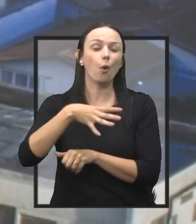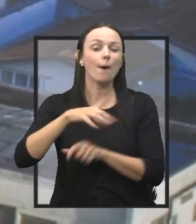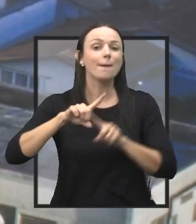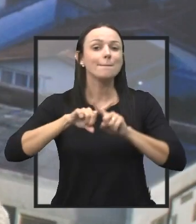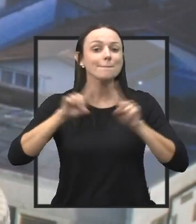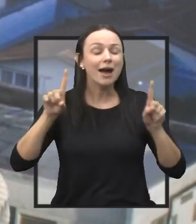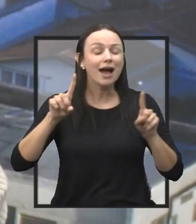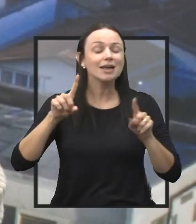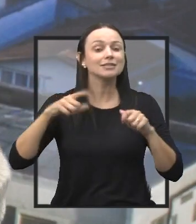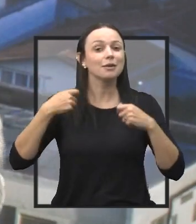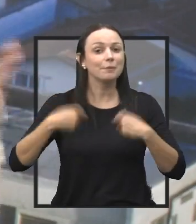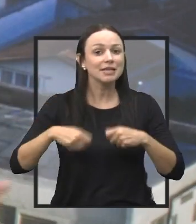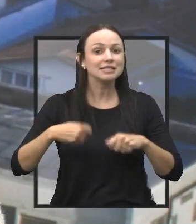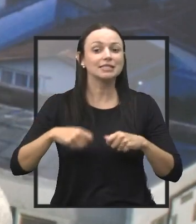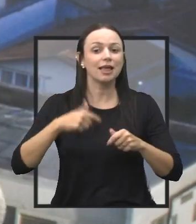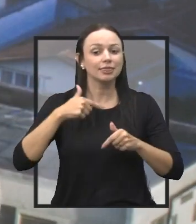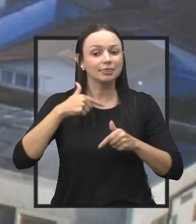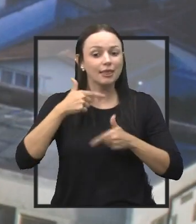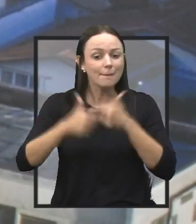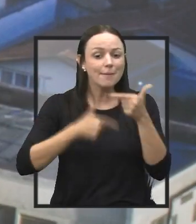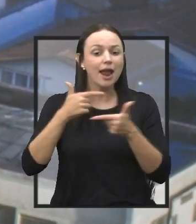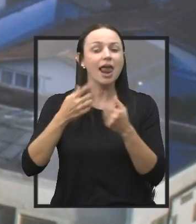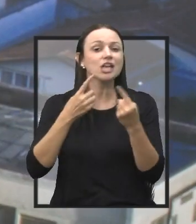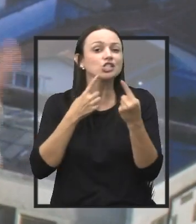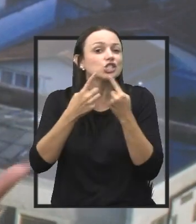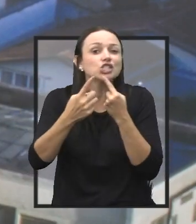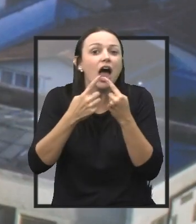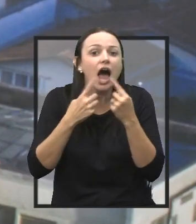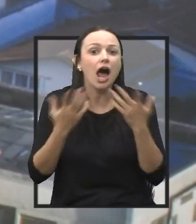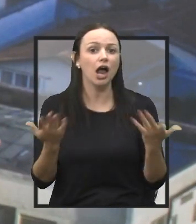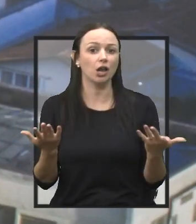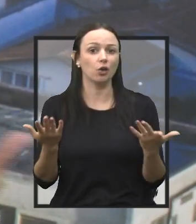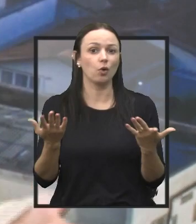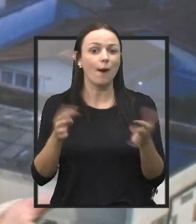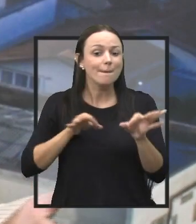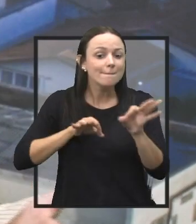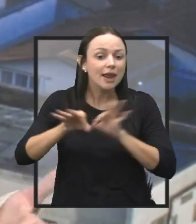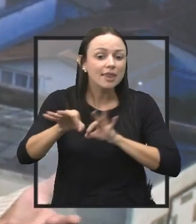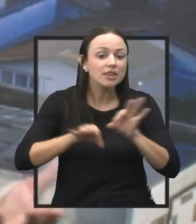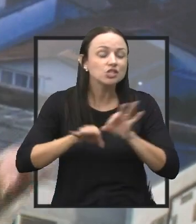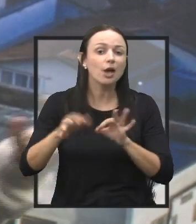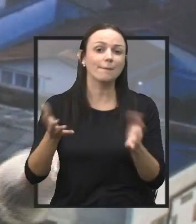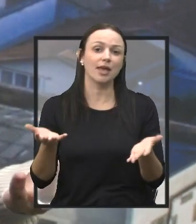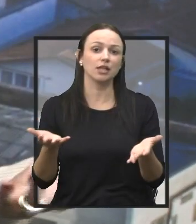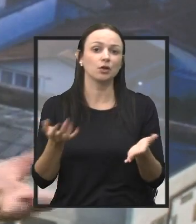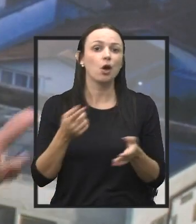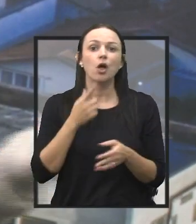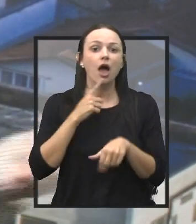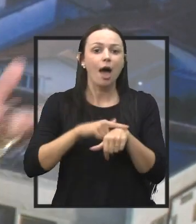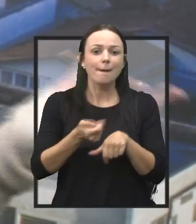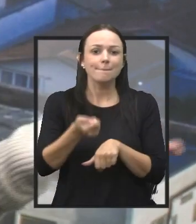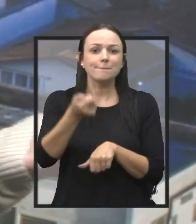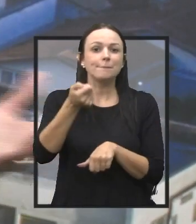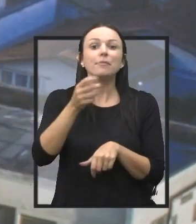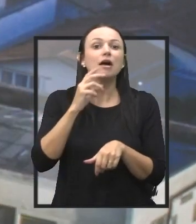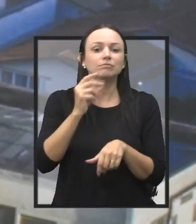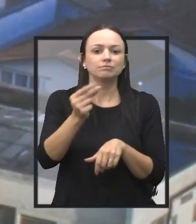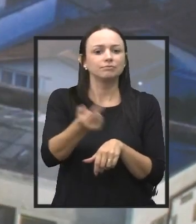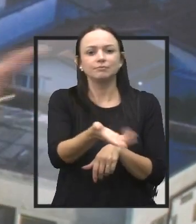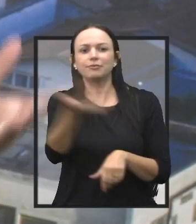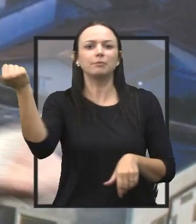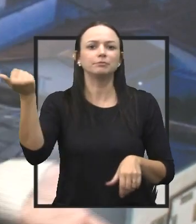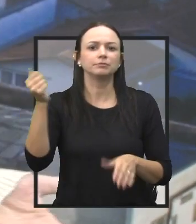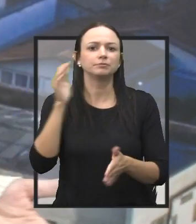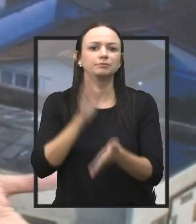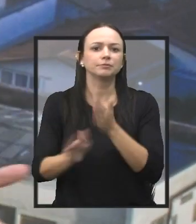preciso trabalhar com diálogo, com planejamento, porque não dá para ser assim, estralou o dedo e